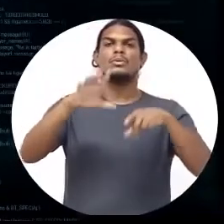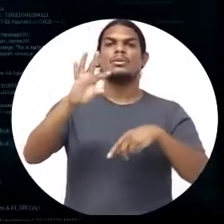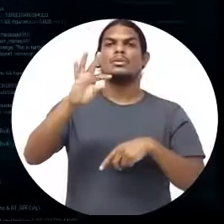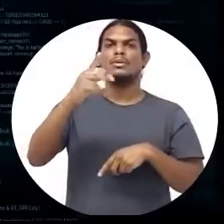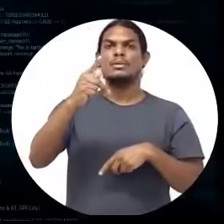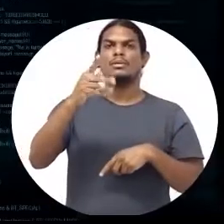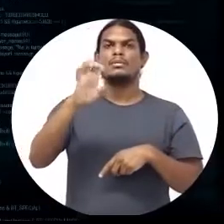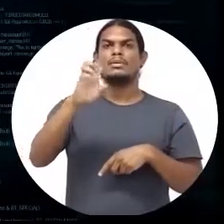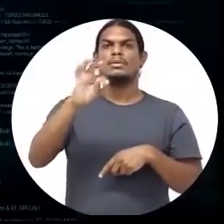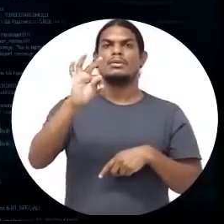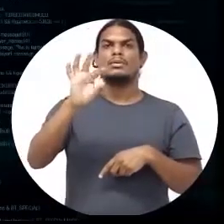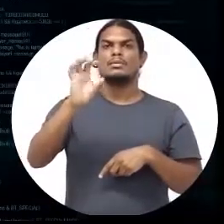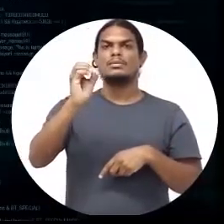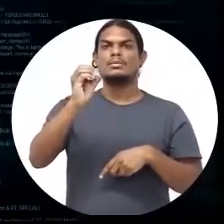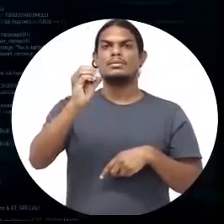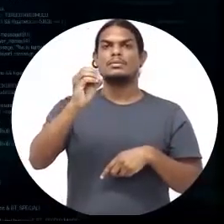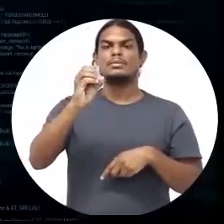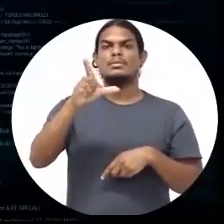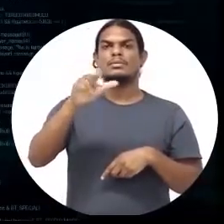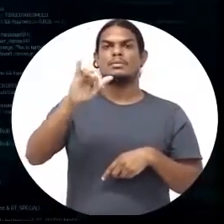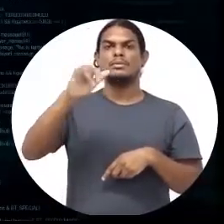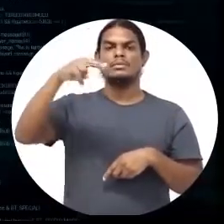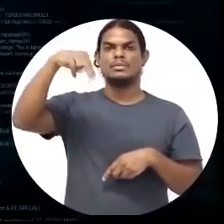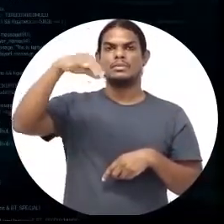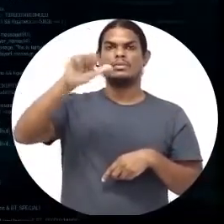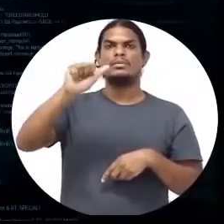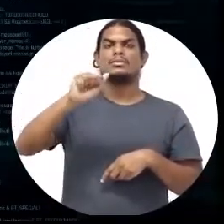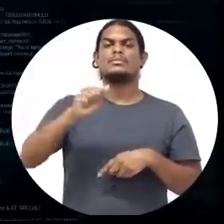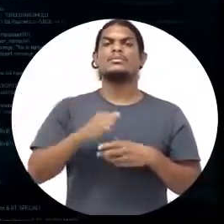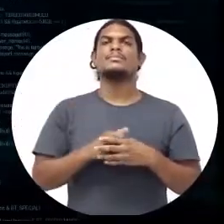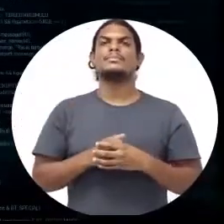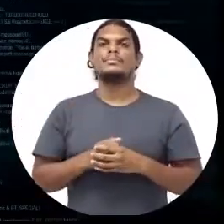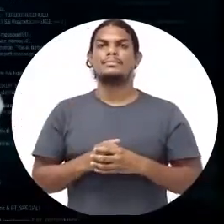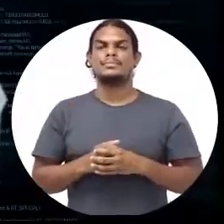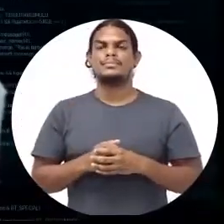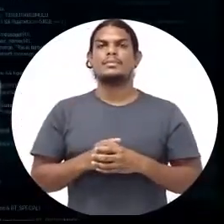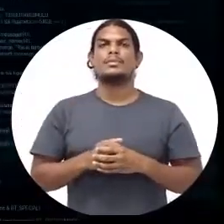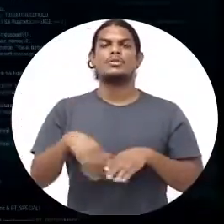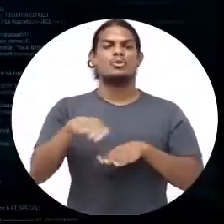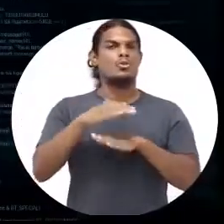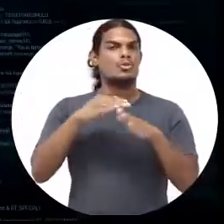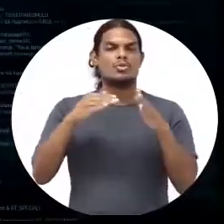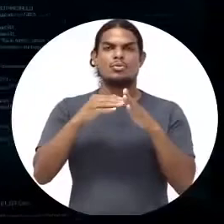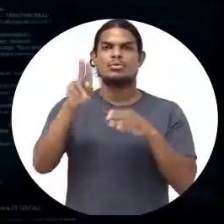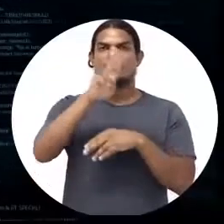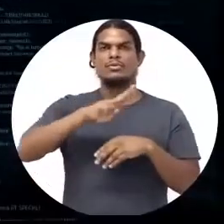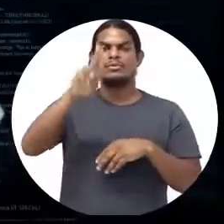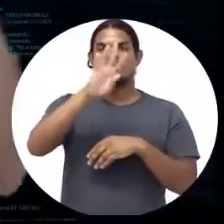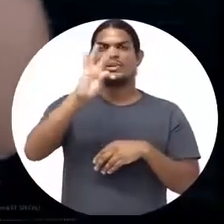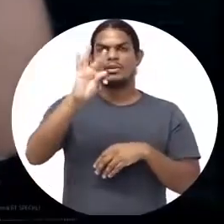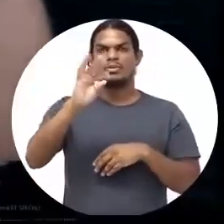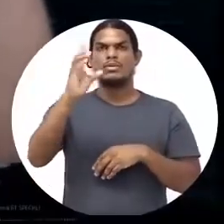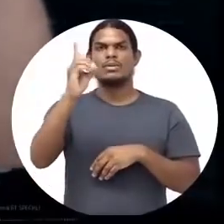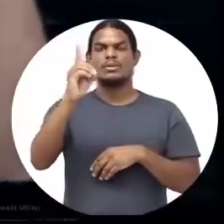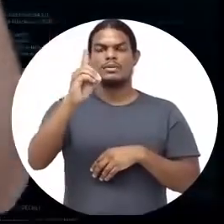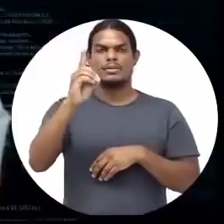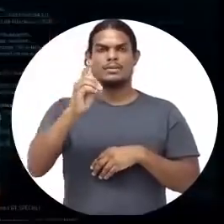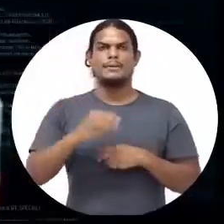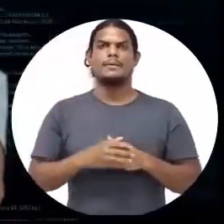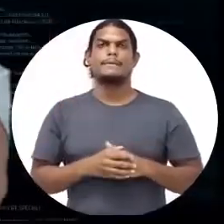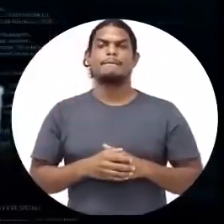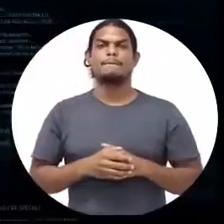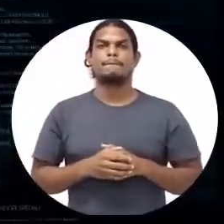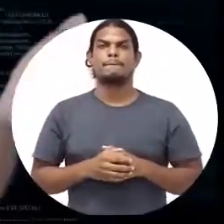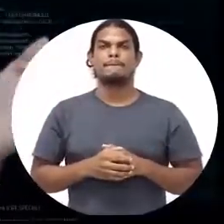em TD. Então, o 5 ele vai ter um TD, o junho ele vai ter um TD e o Petrolina vai ter um TD, uma tag.